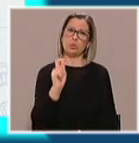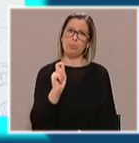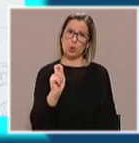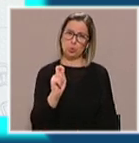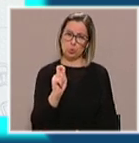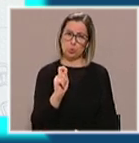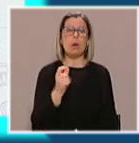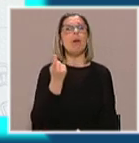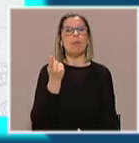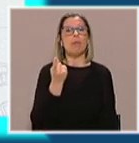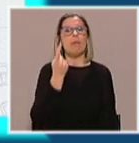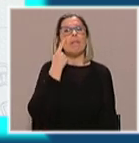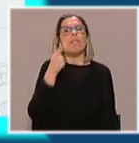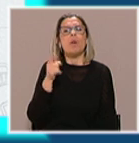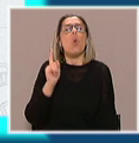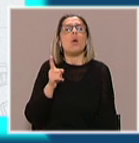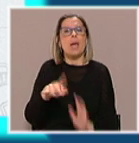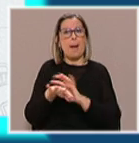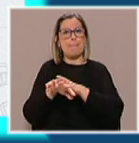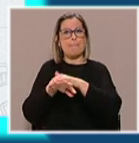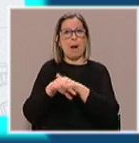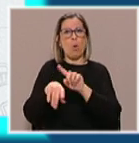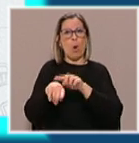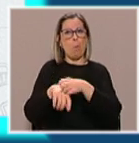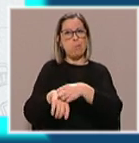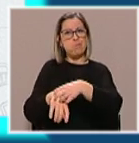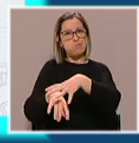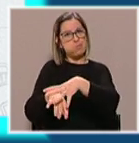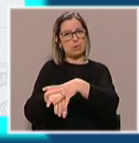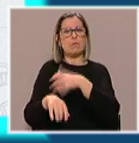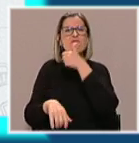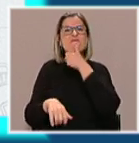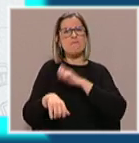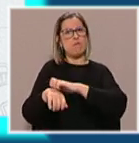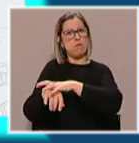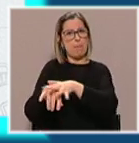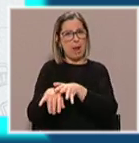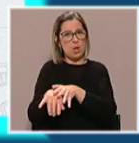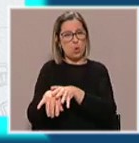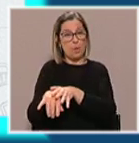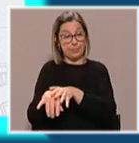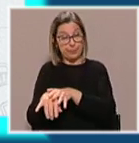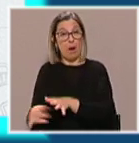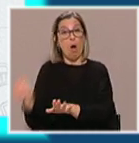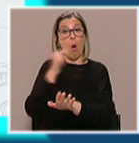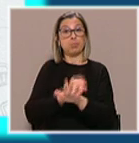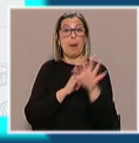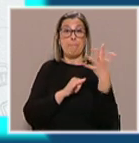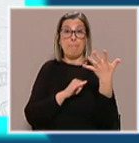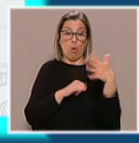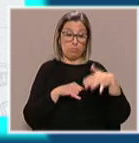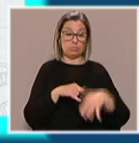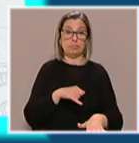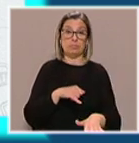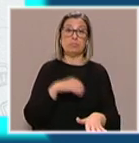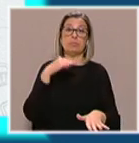tina, verificámos que a mão ficou com um aspecto inchado e avermelhado. Por sinal, quando a outra mão foi colocada na